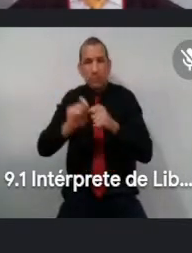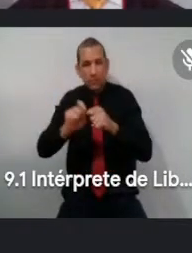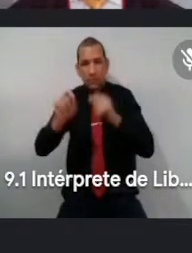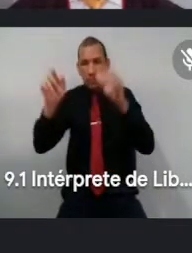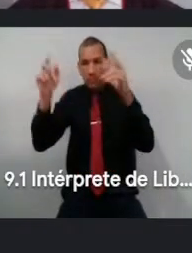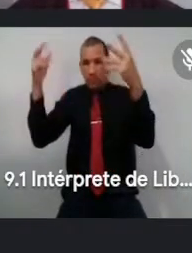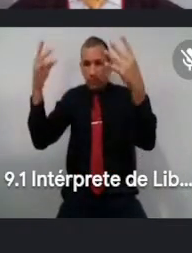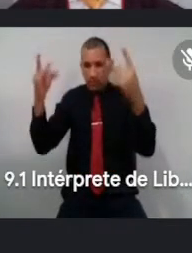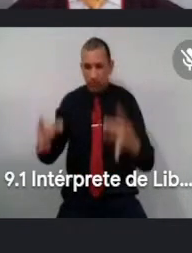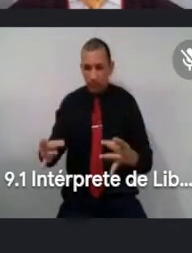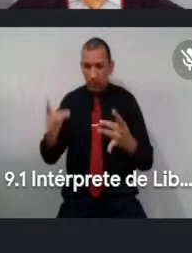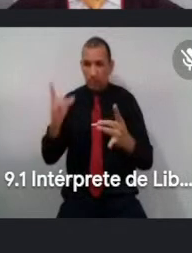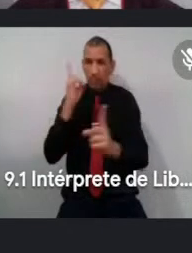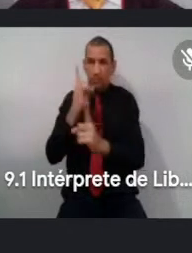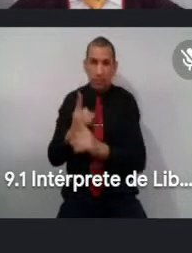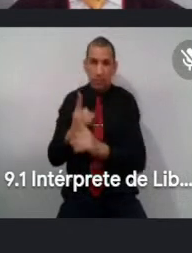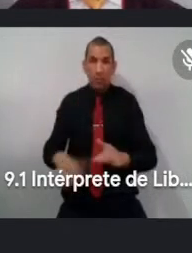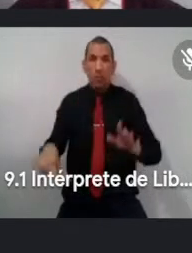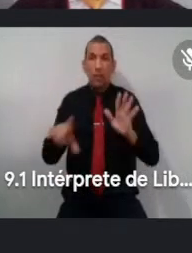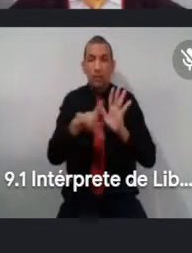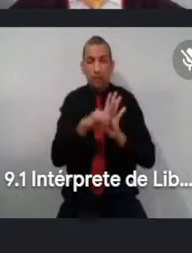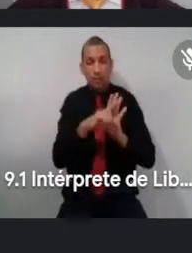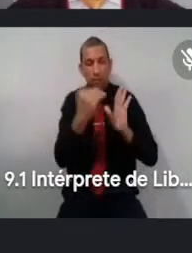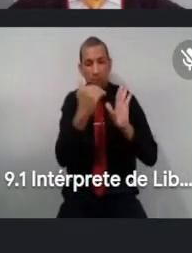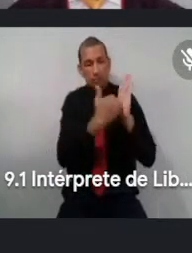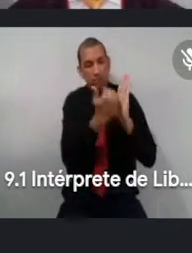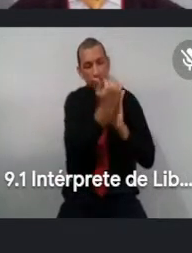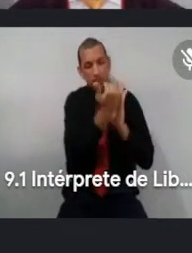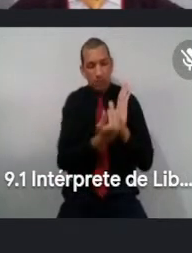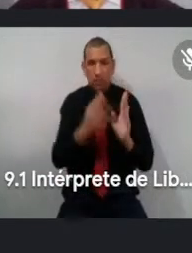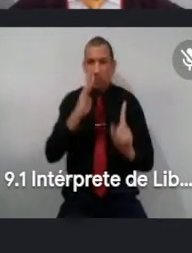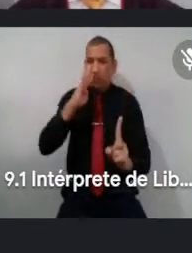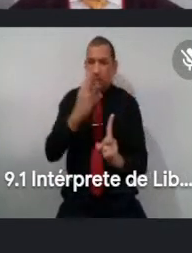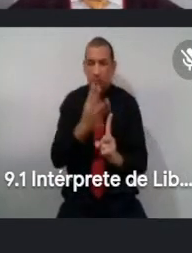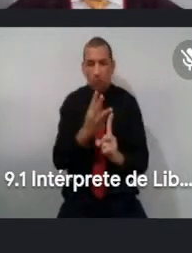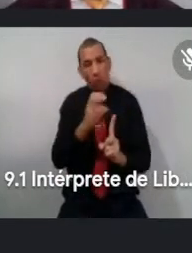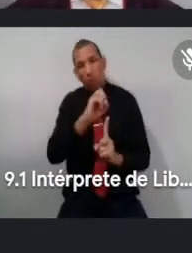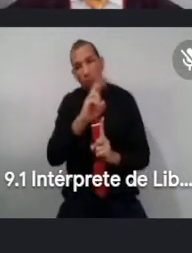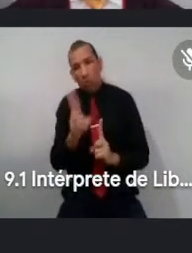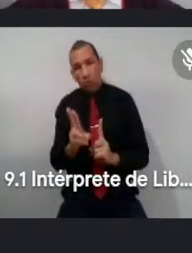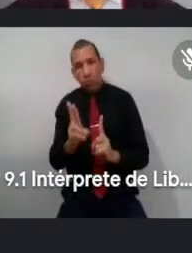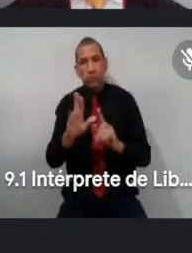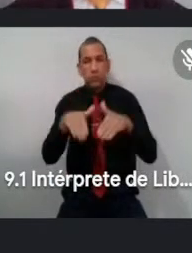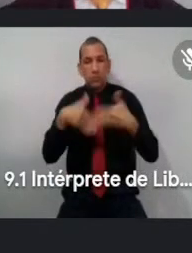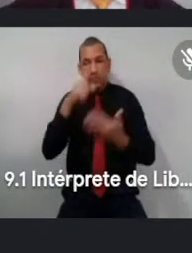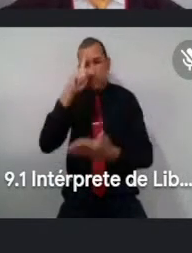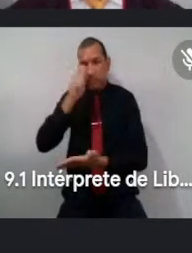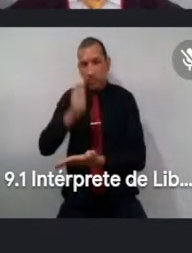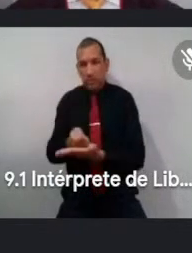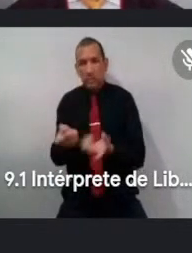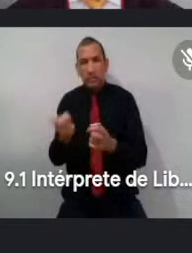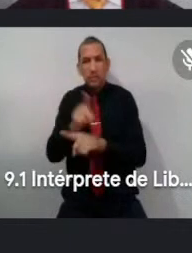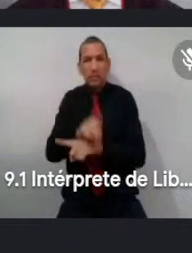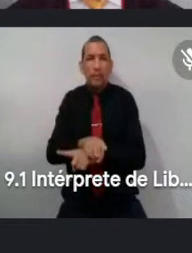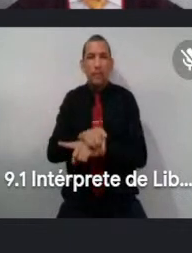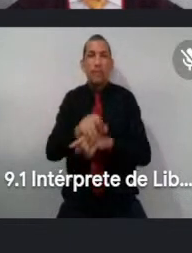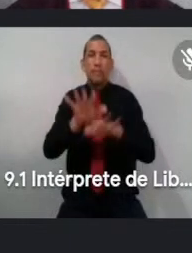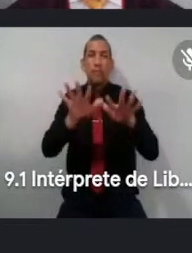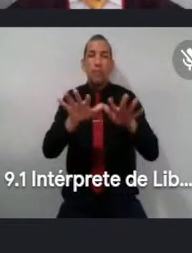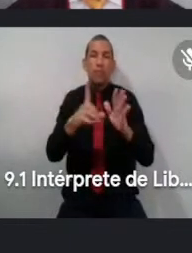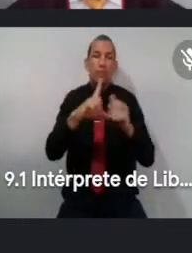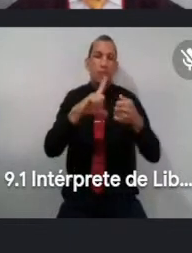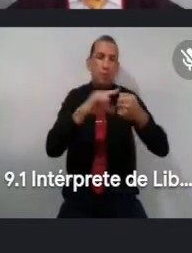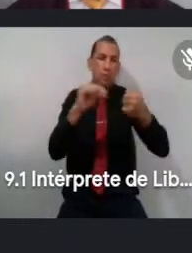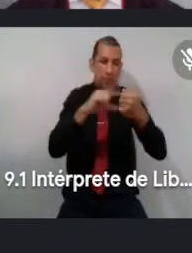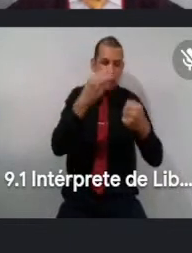do crime sem violar ao meu ver o princípio acusatório ou incorrer em decisão Extra Petita o